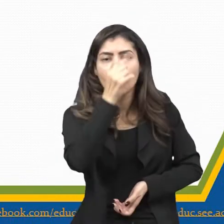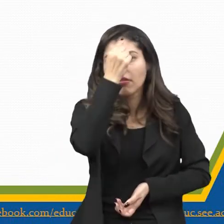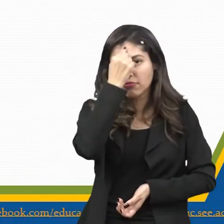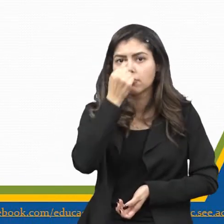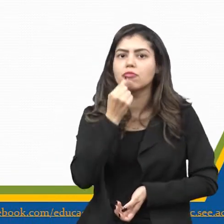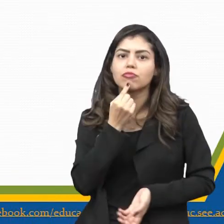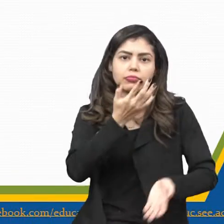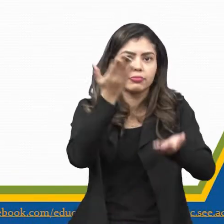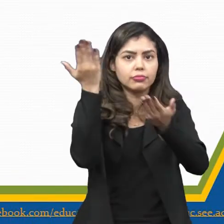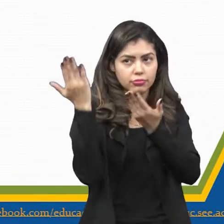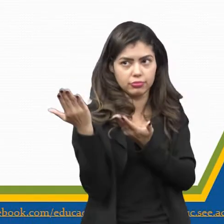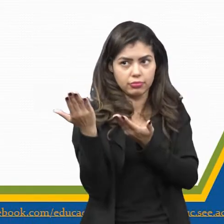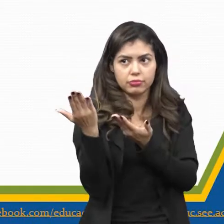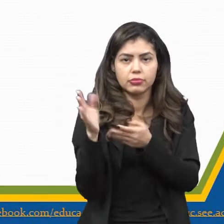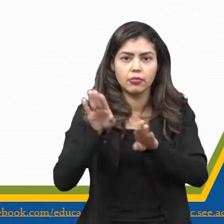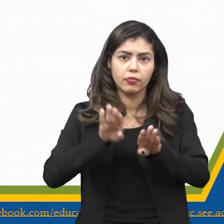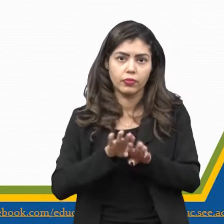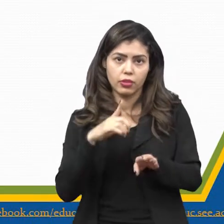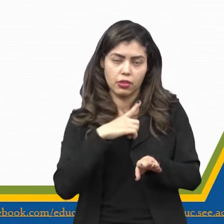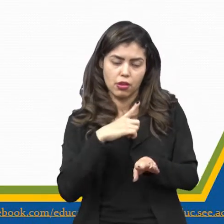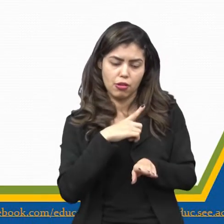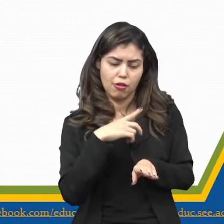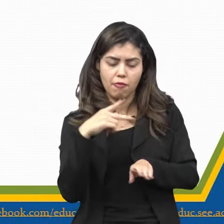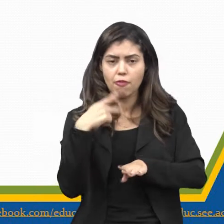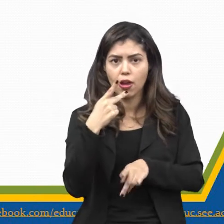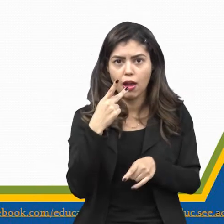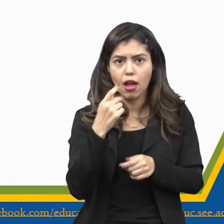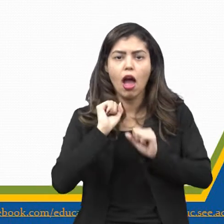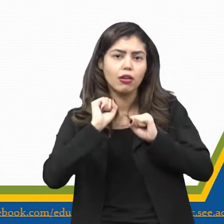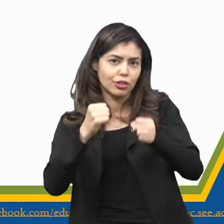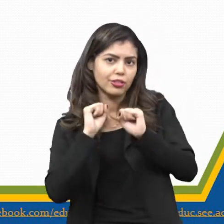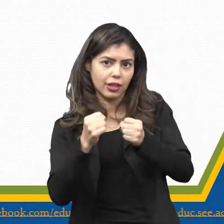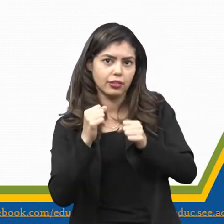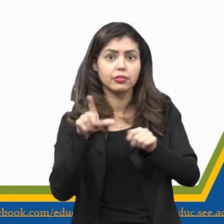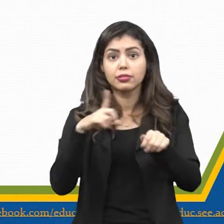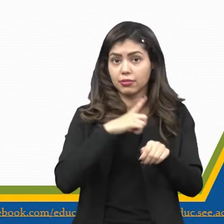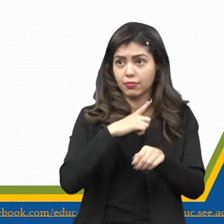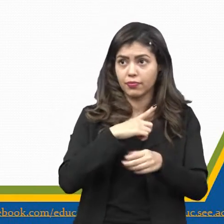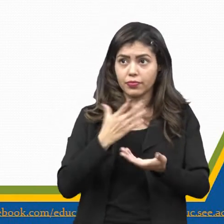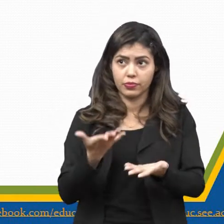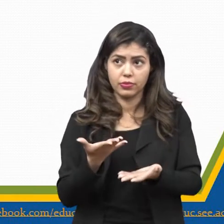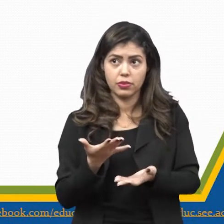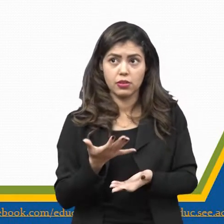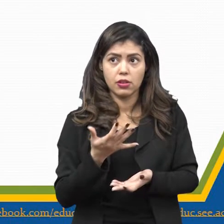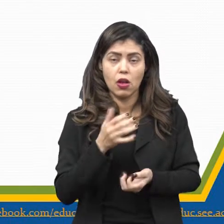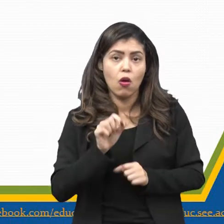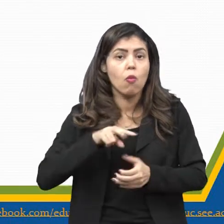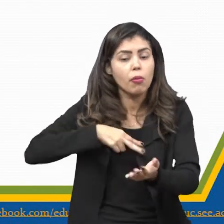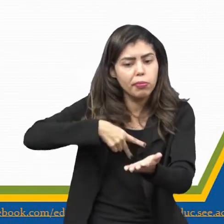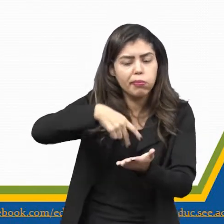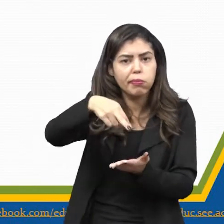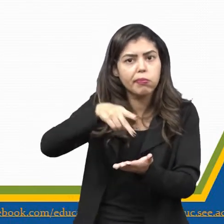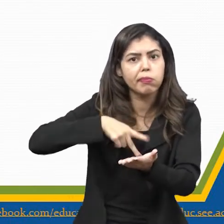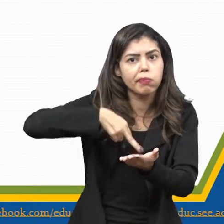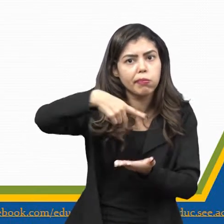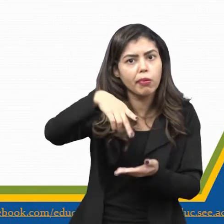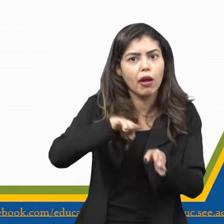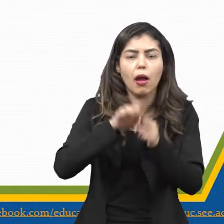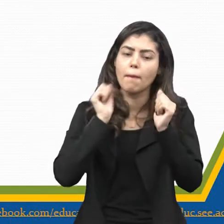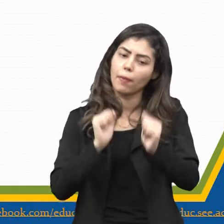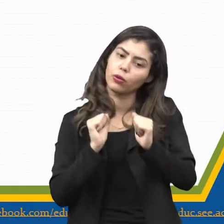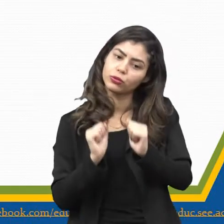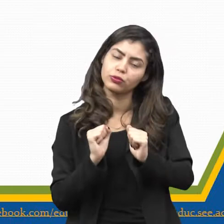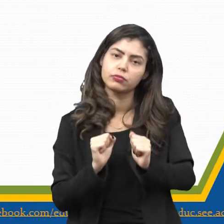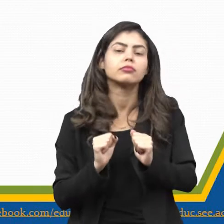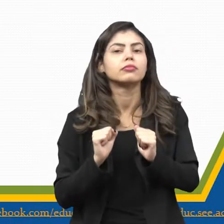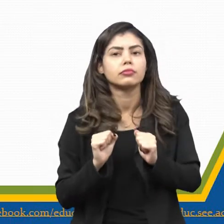estão aparecendo aí para vocês são alguns exemplos dos exercícios físicos. Uma corrida, né, que pode